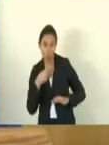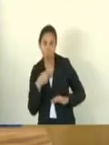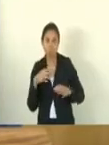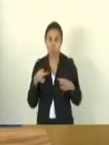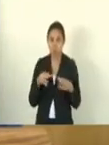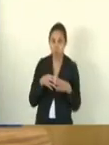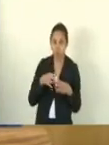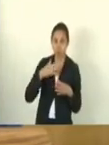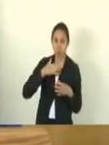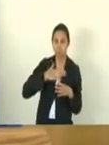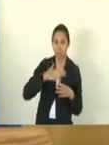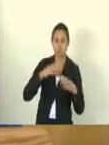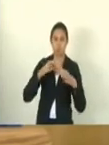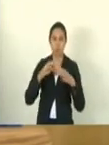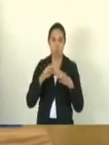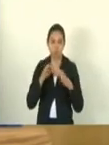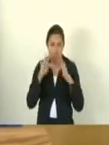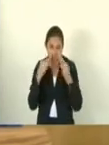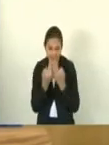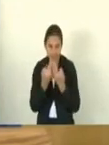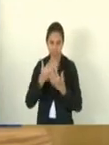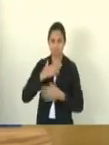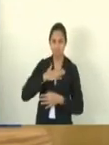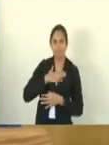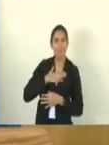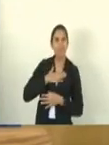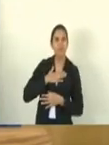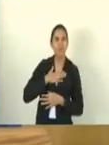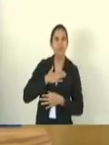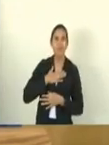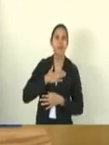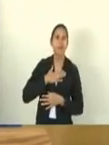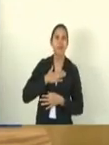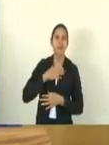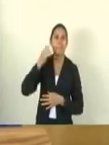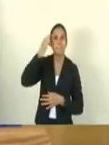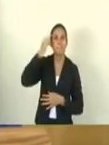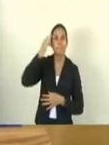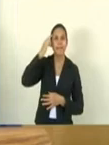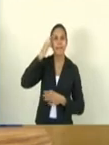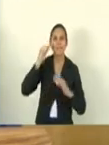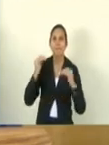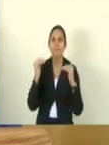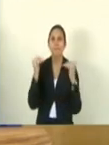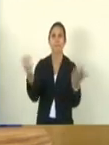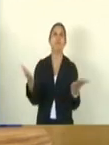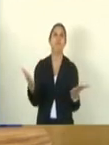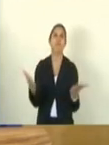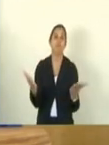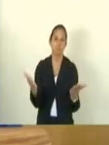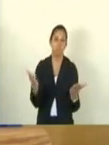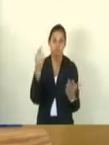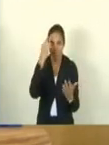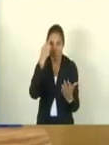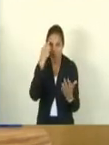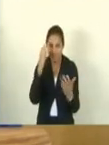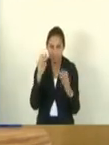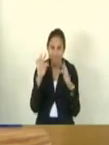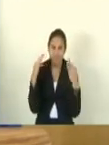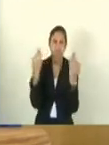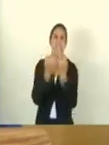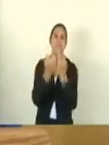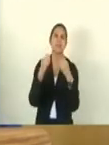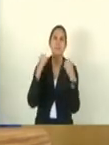amigos, a sua família e não efetivamente pensar republicanamente o que fazer para